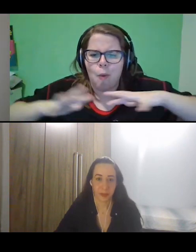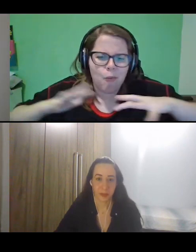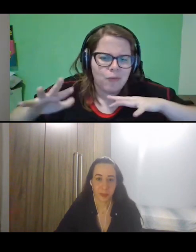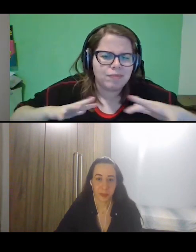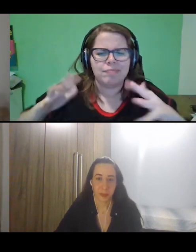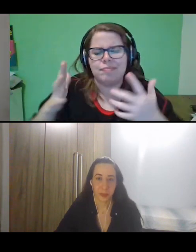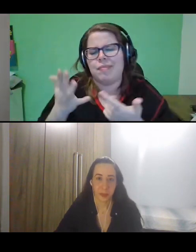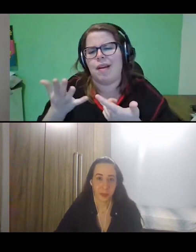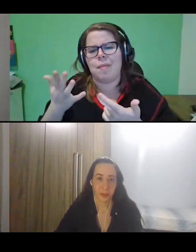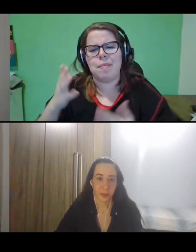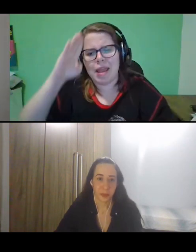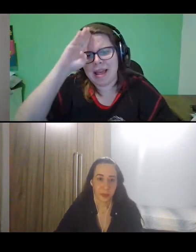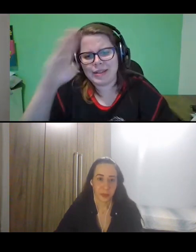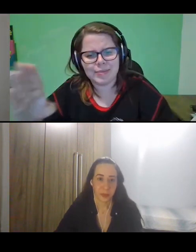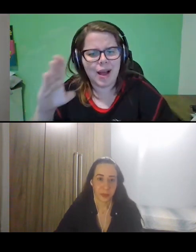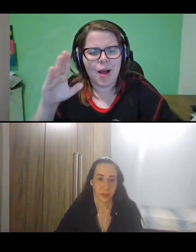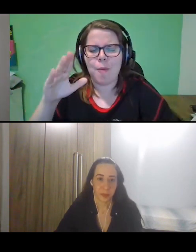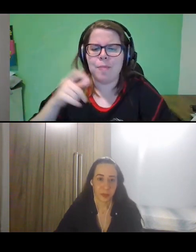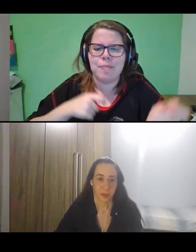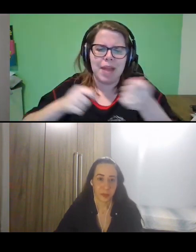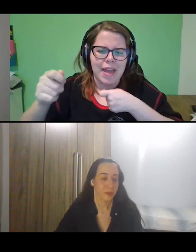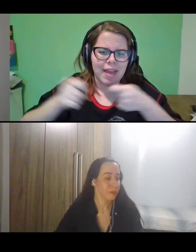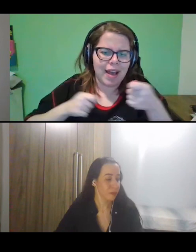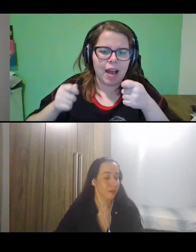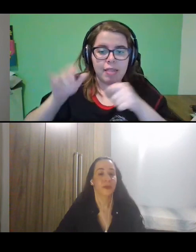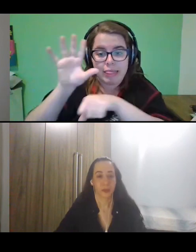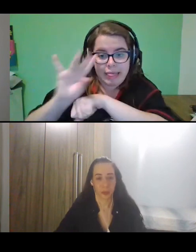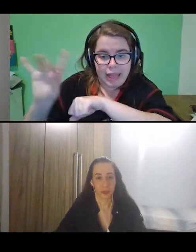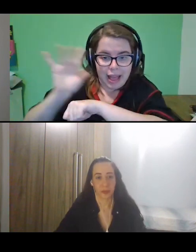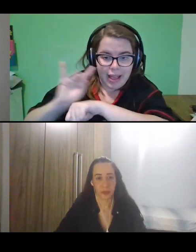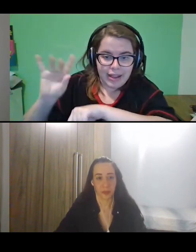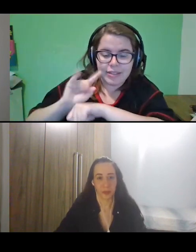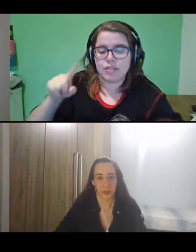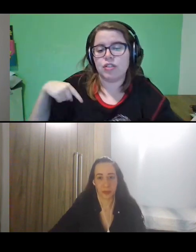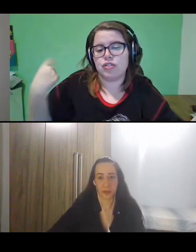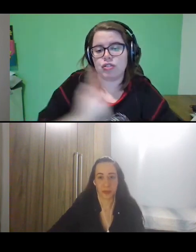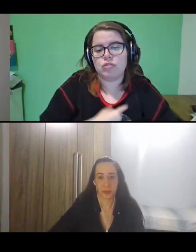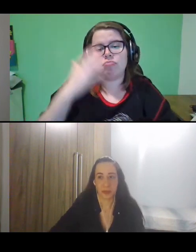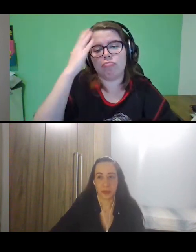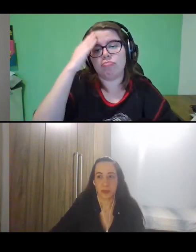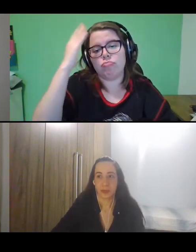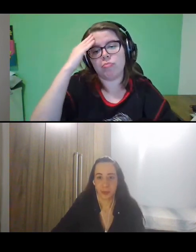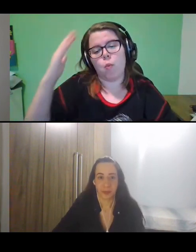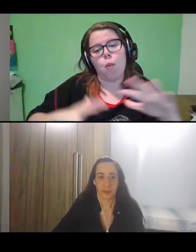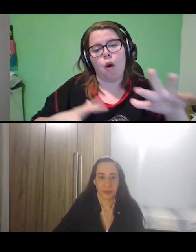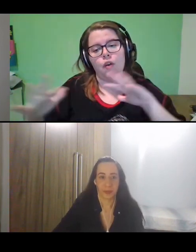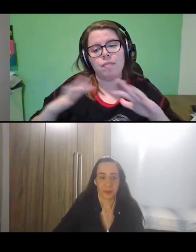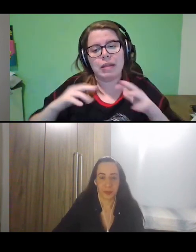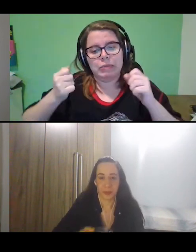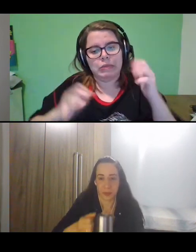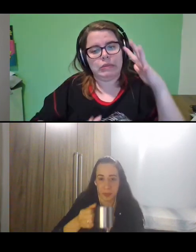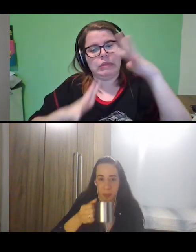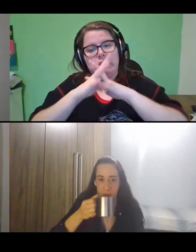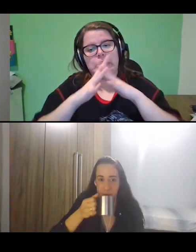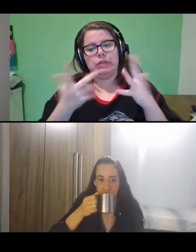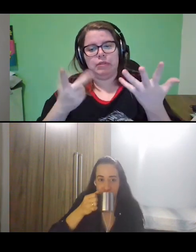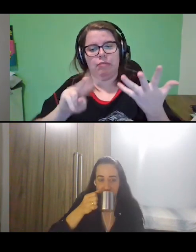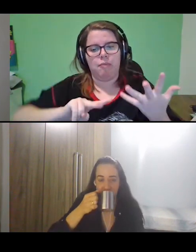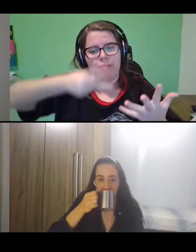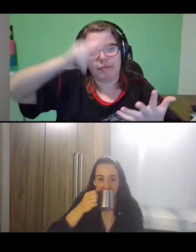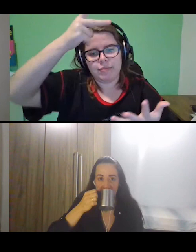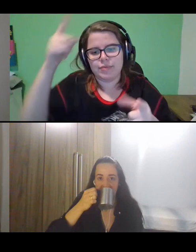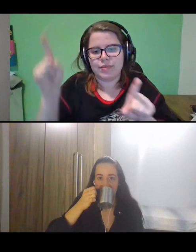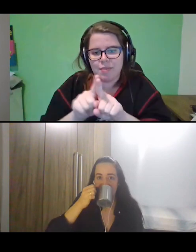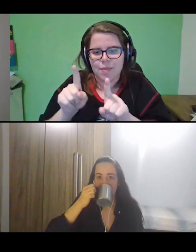muito, principalmente o mercado mais de tech, né? Mas a gente sabe que tem um movimento grande aí em relação à transição de carreira e